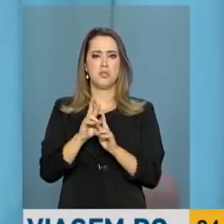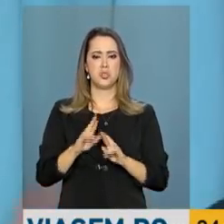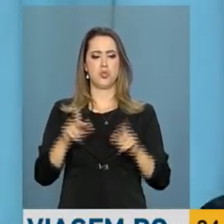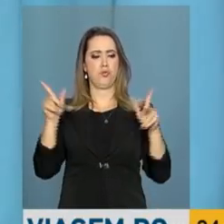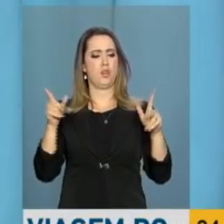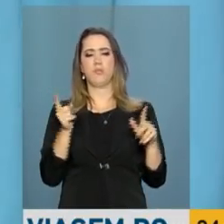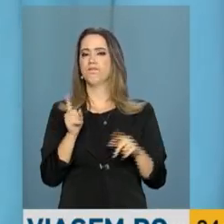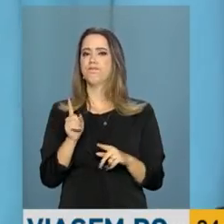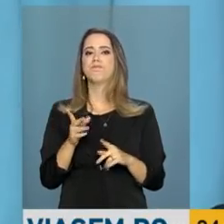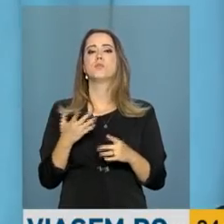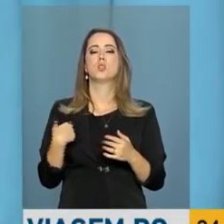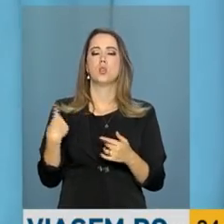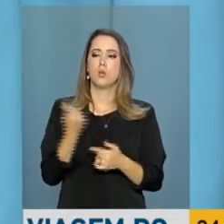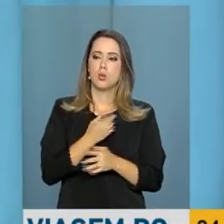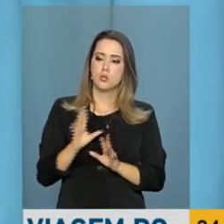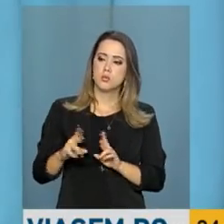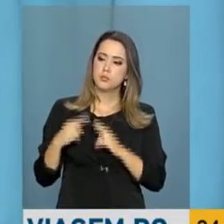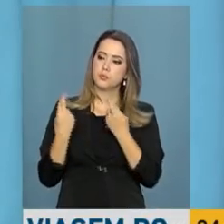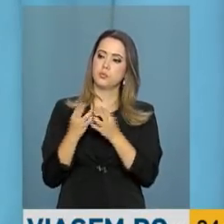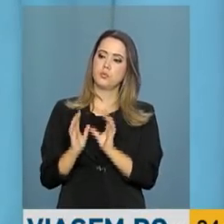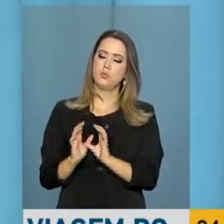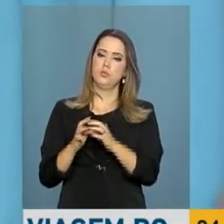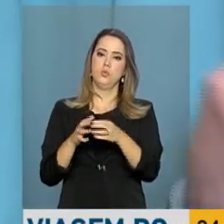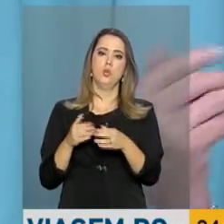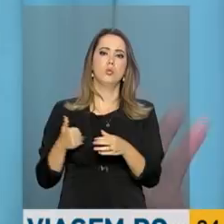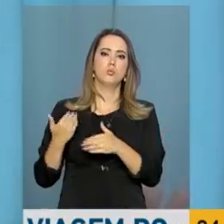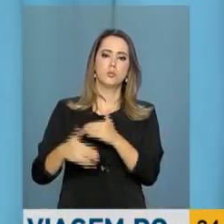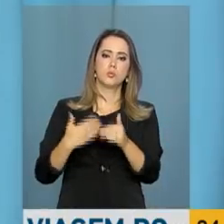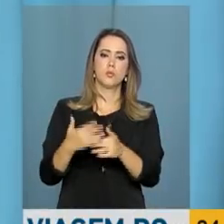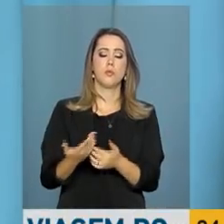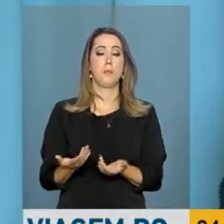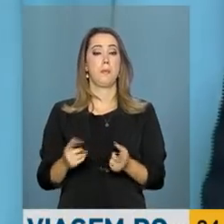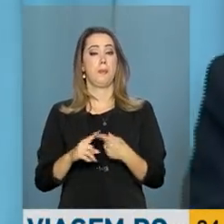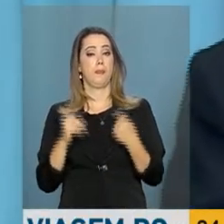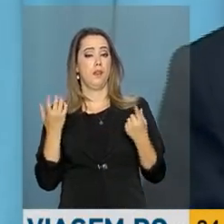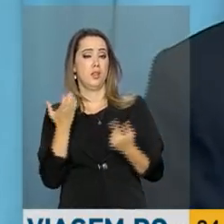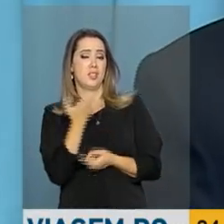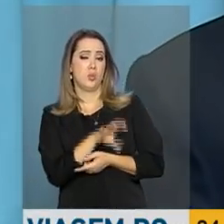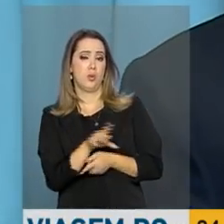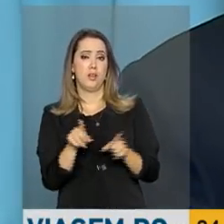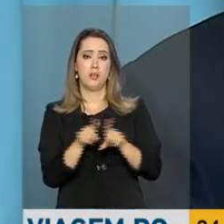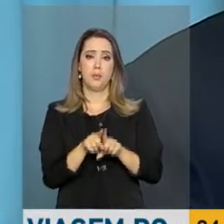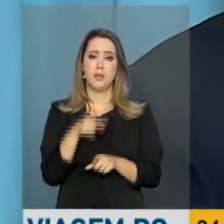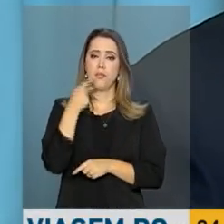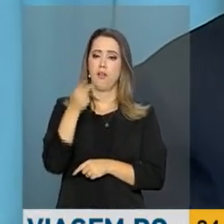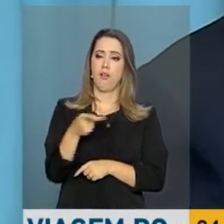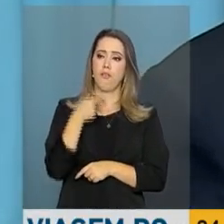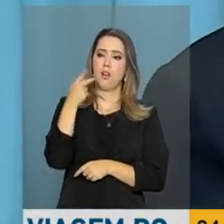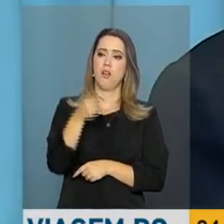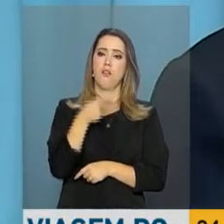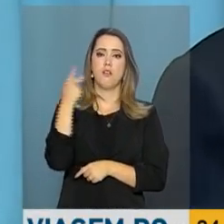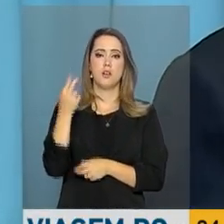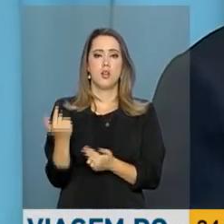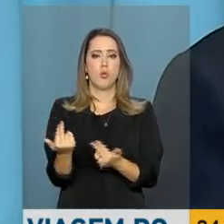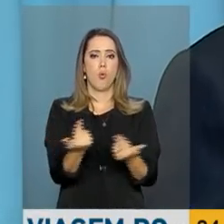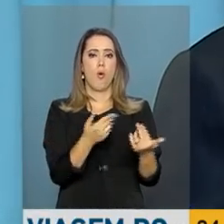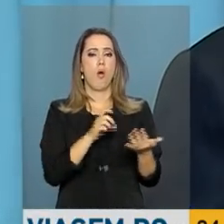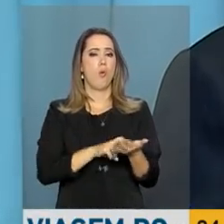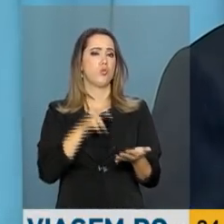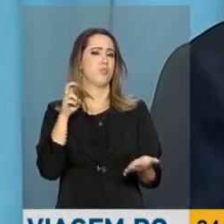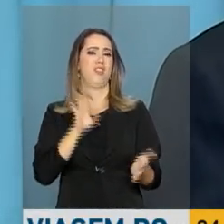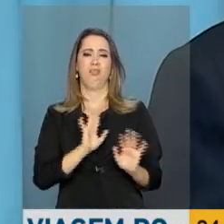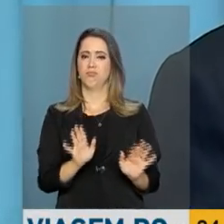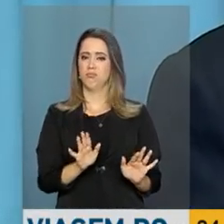divergência, e por isso conseguimos chegar até aqui. E eu não quero também, convenhamos, repetir argumentos que usei hoje pela